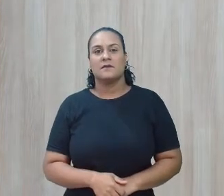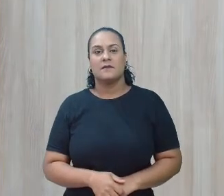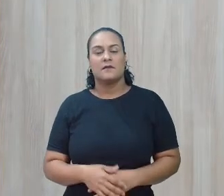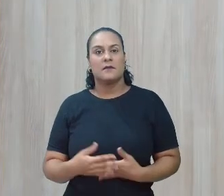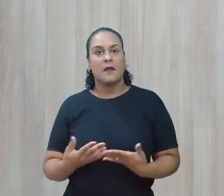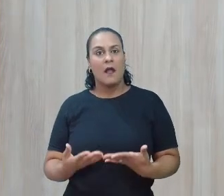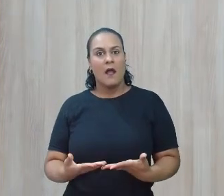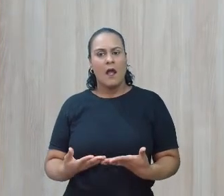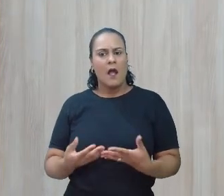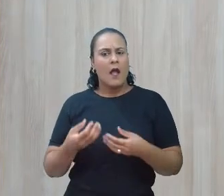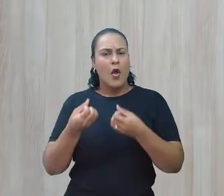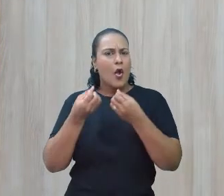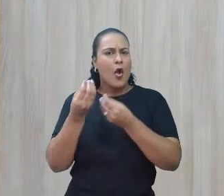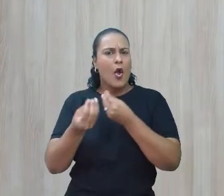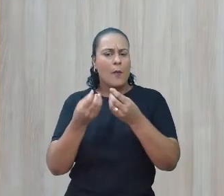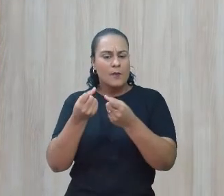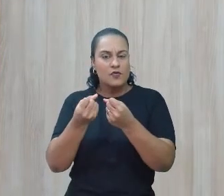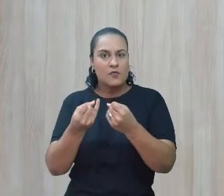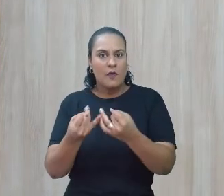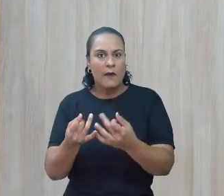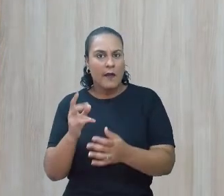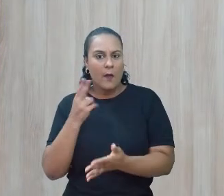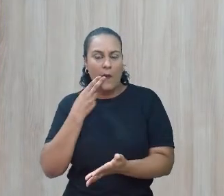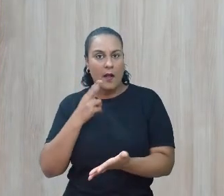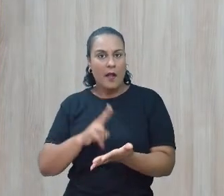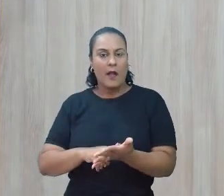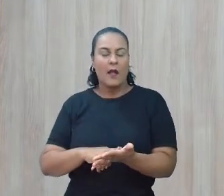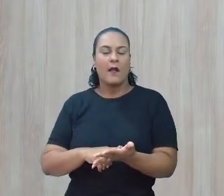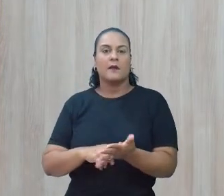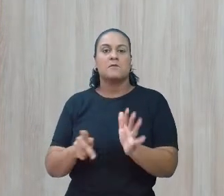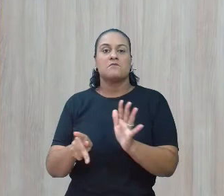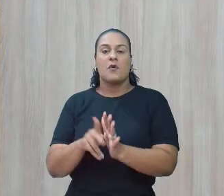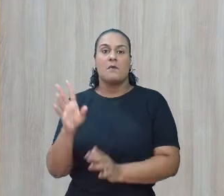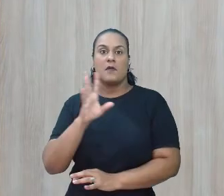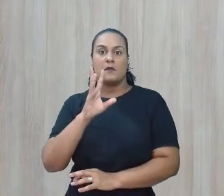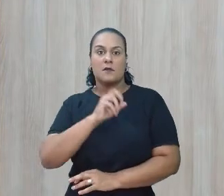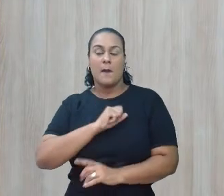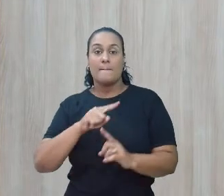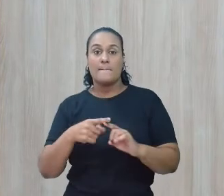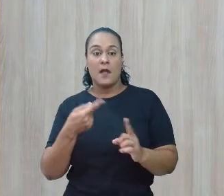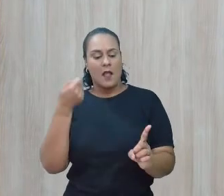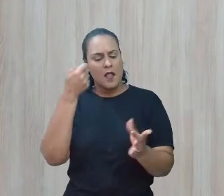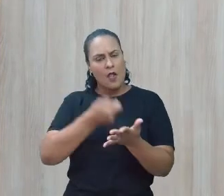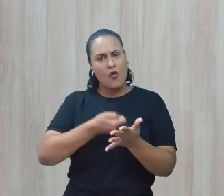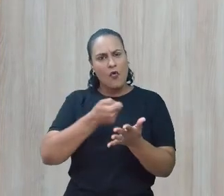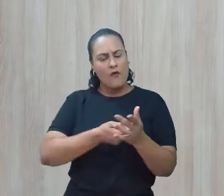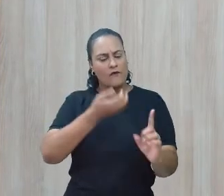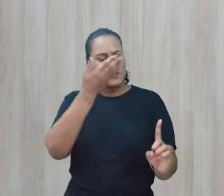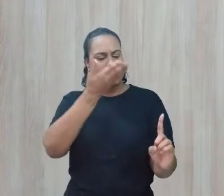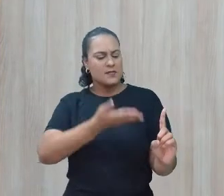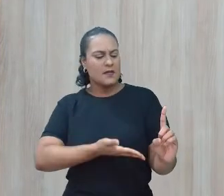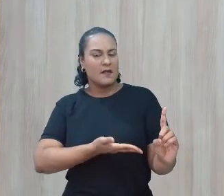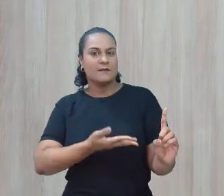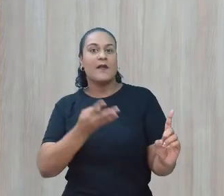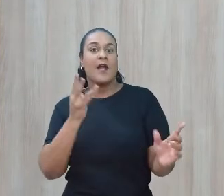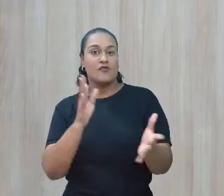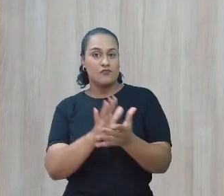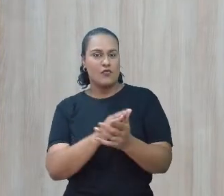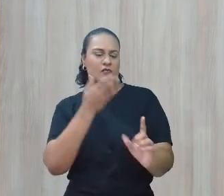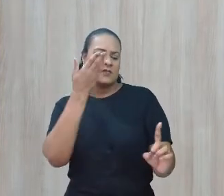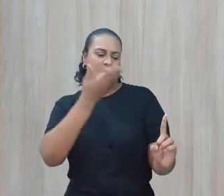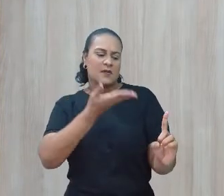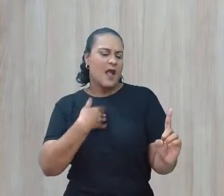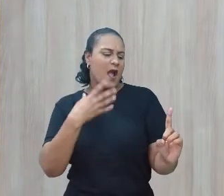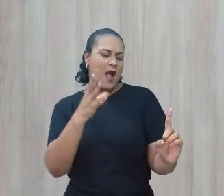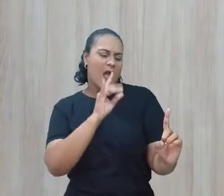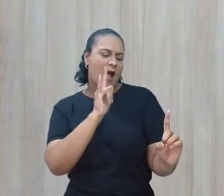do argumento. É uma carta de amor. Mas Machado, ele quer convencer a mulher amada que ele a ama. E ele vai